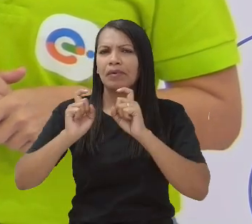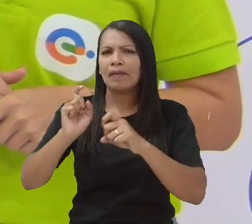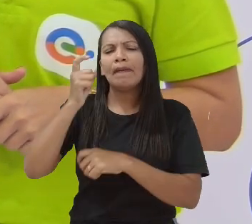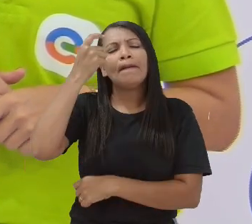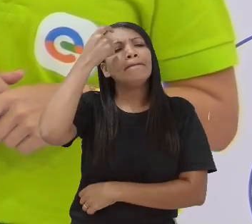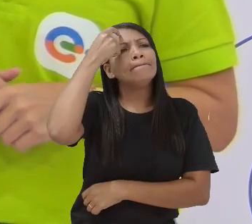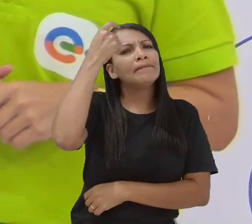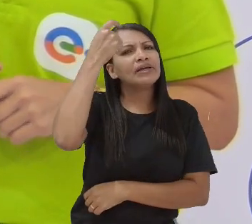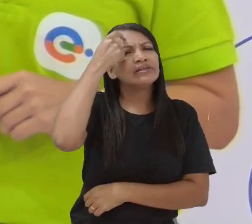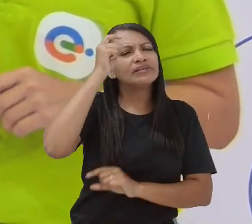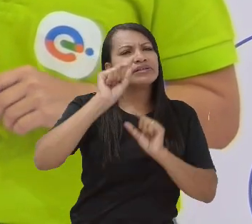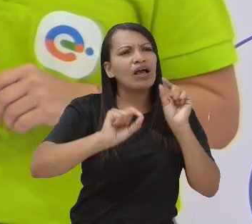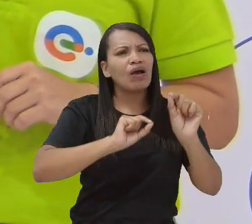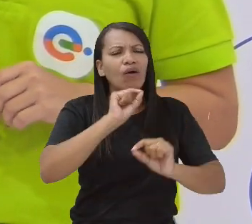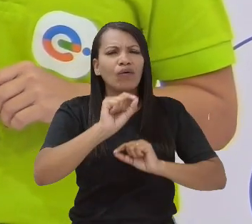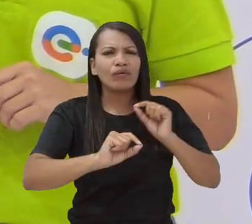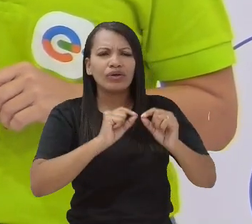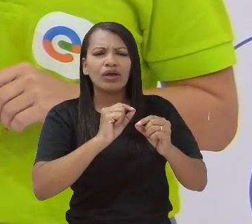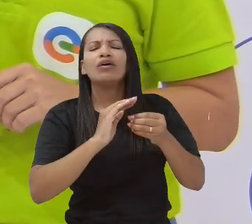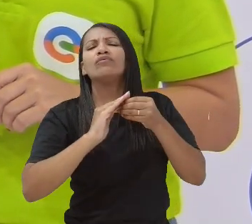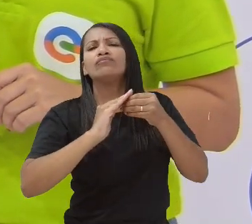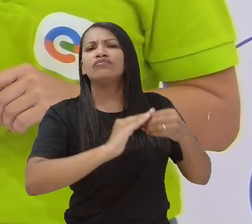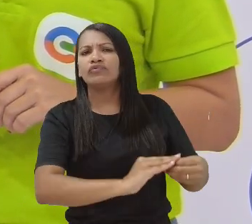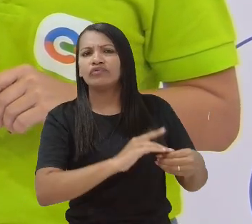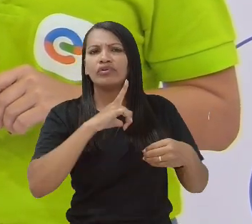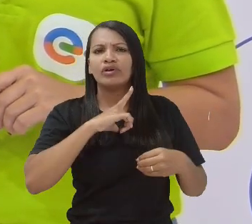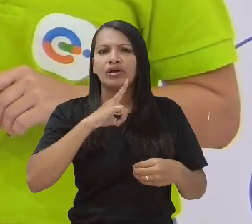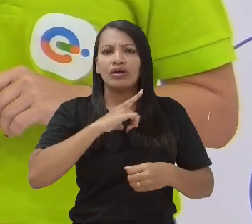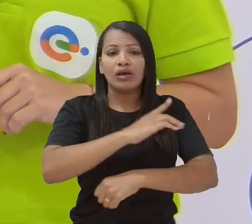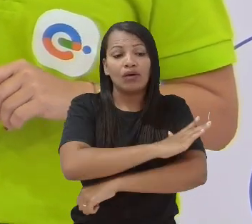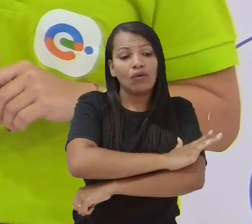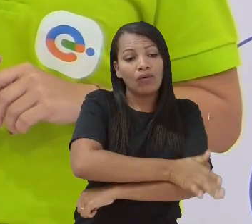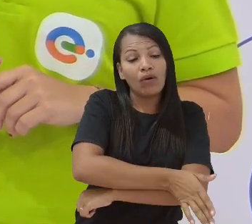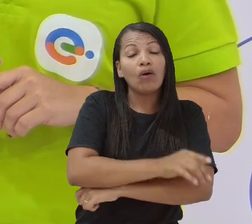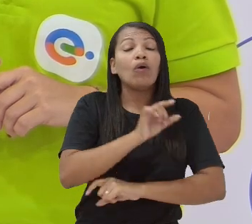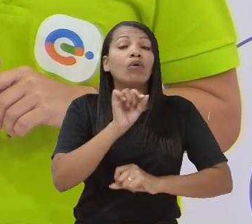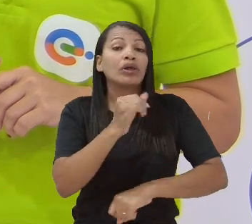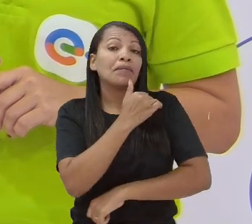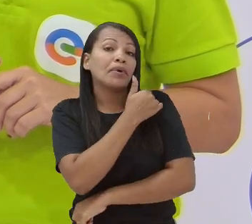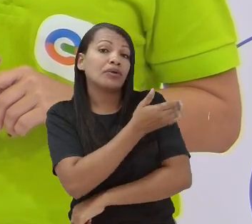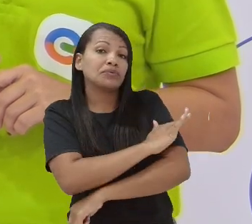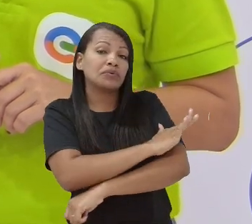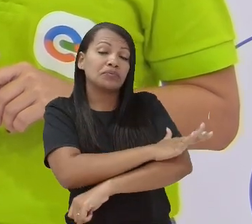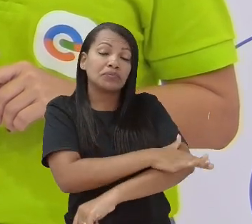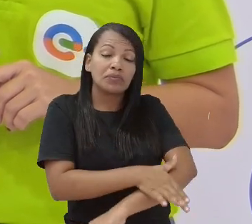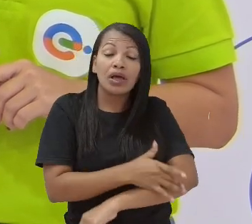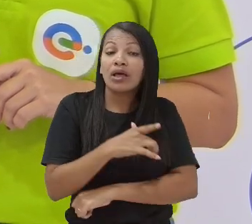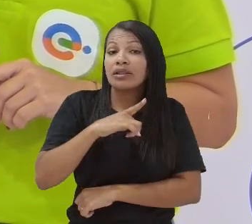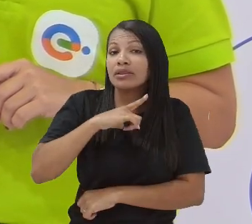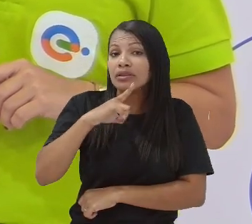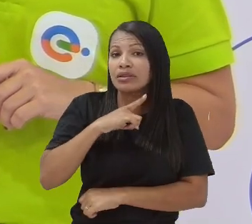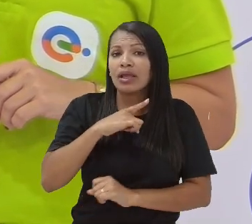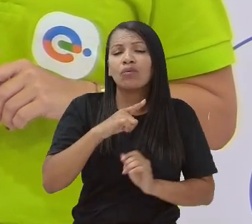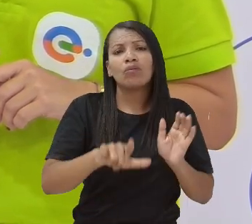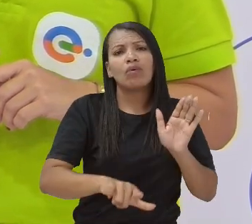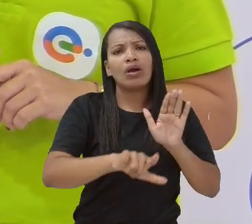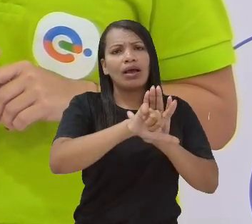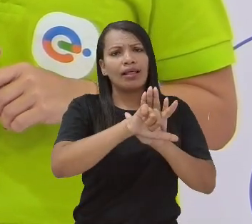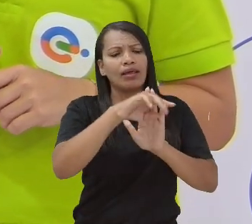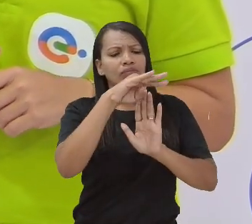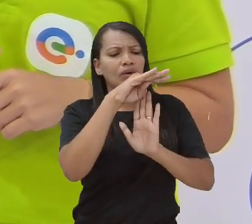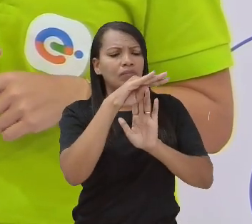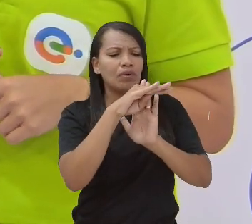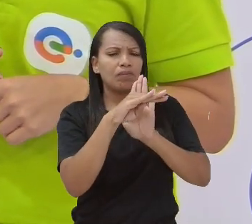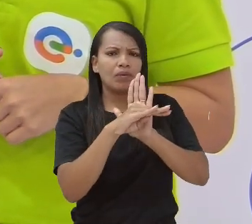é injúria racial, do que é racismo, do que é preconceito racial. A gente tem toda uma legislação no nosso